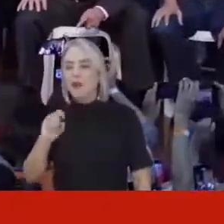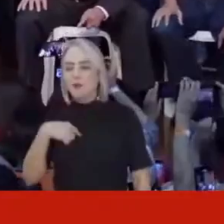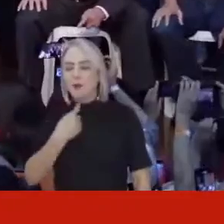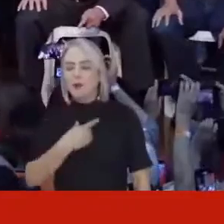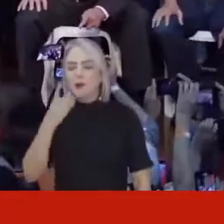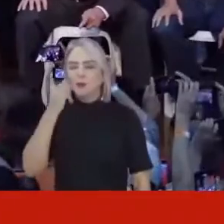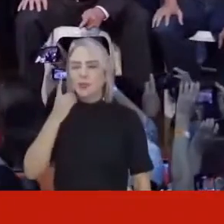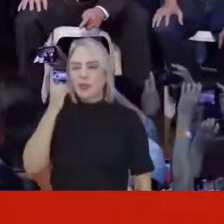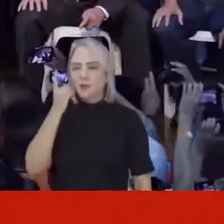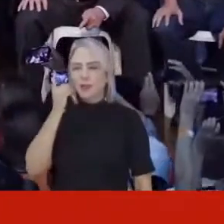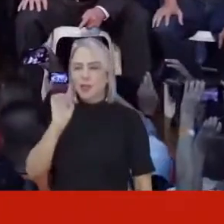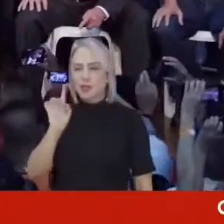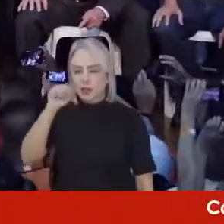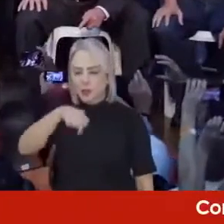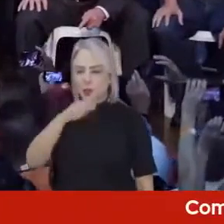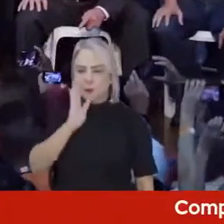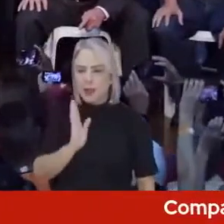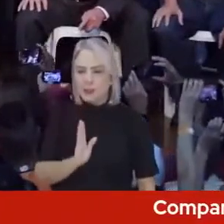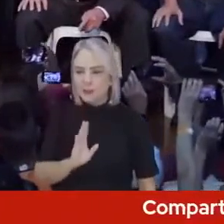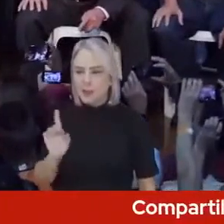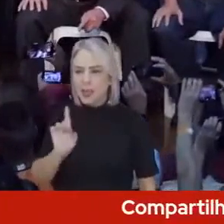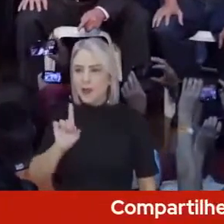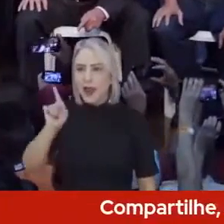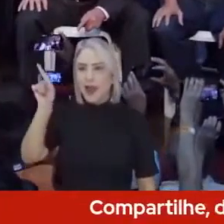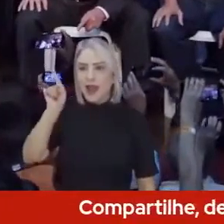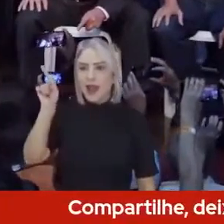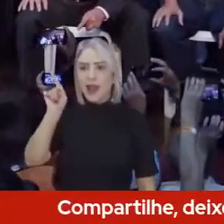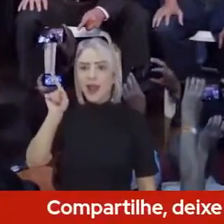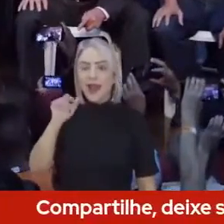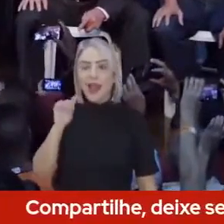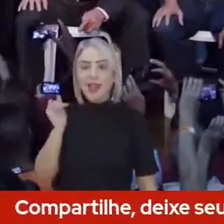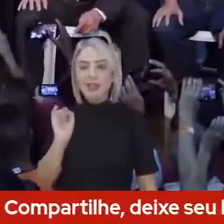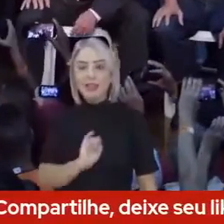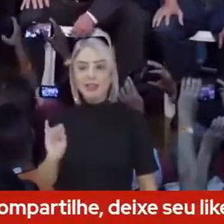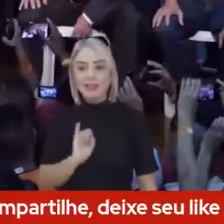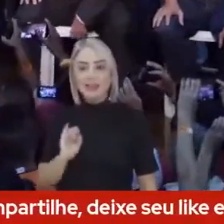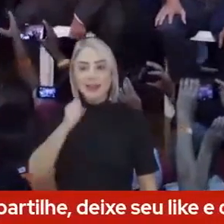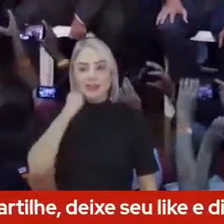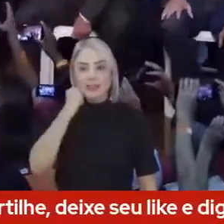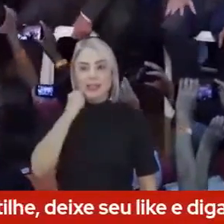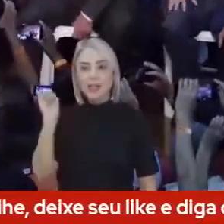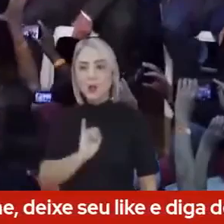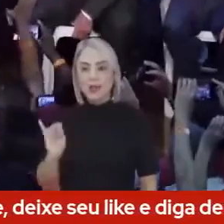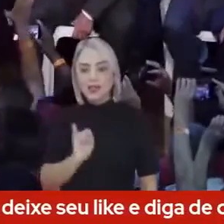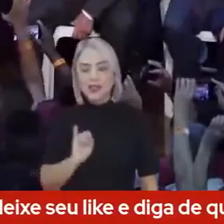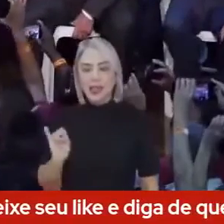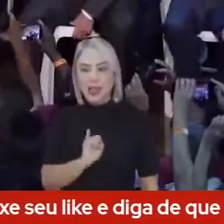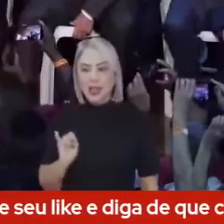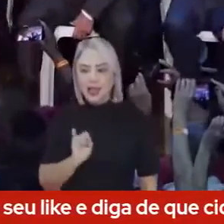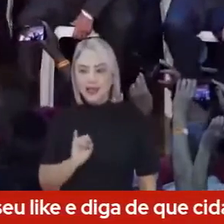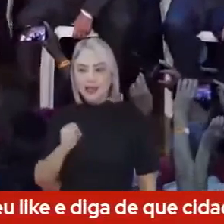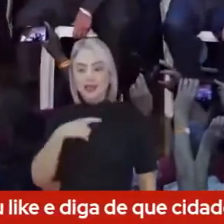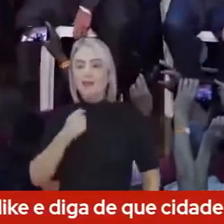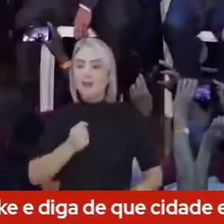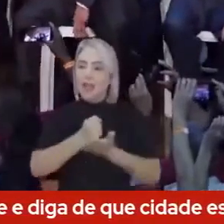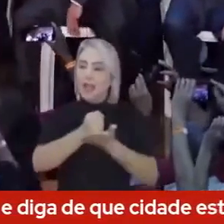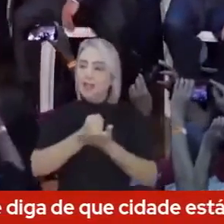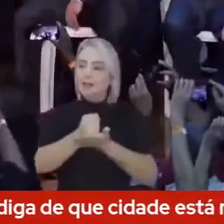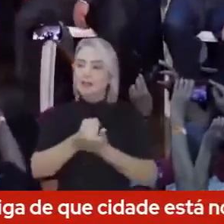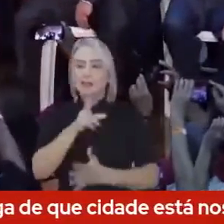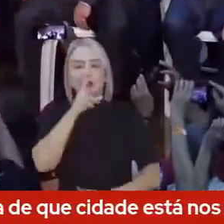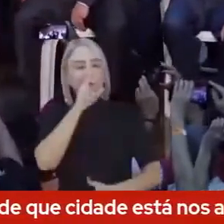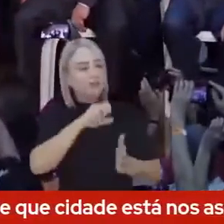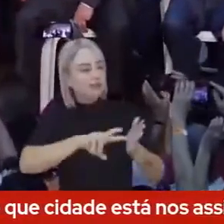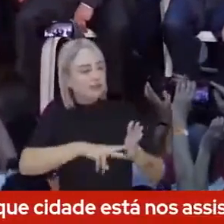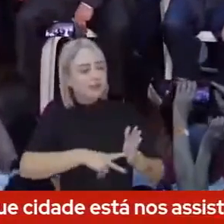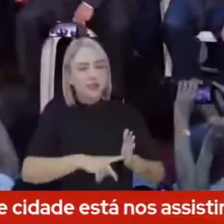só que não é no Brasil, é lá da Itália, senador da Itália, foi assessor aqui da Força Sindical.